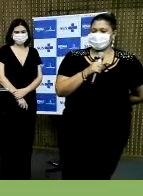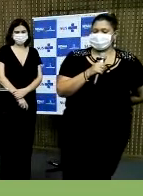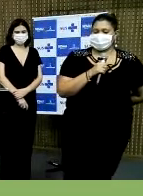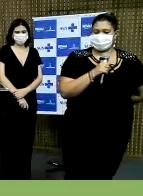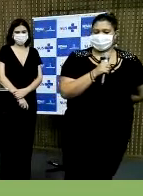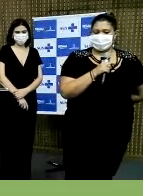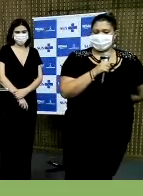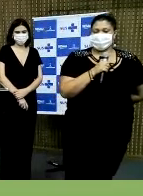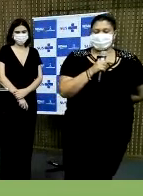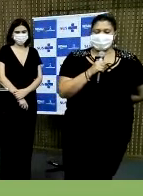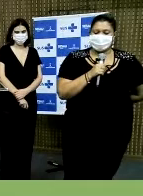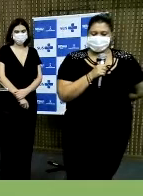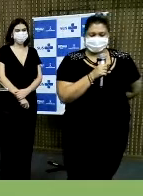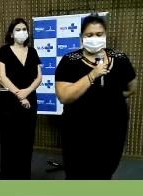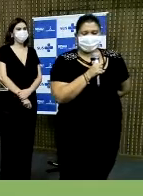passar.